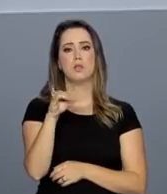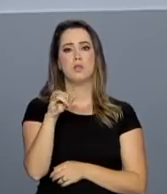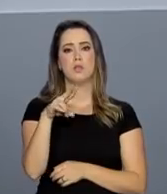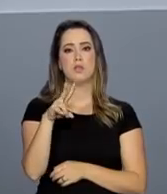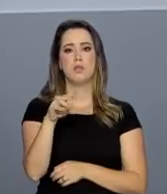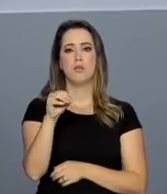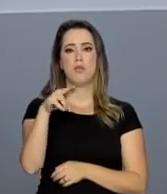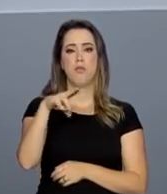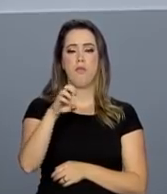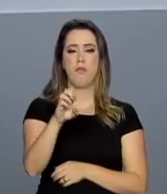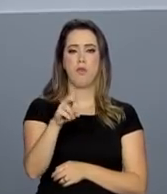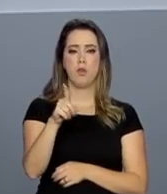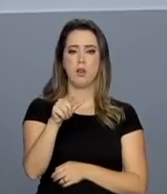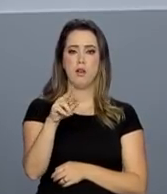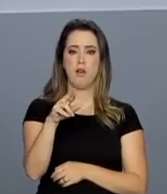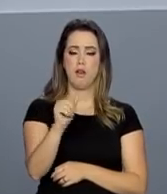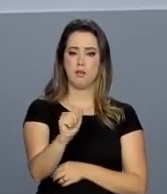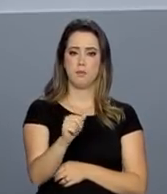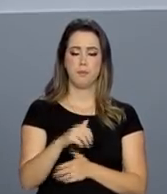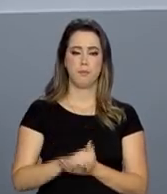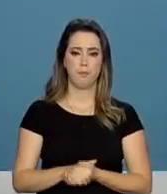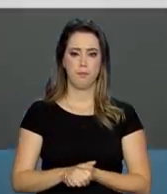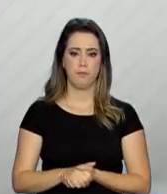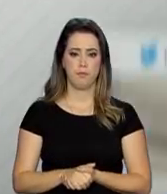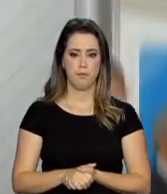Ela faleceu na noite de ontem.